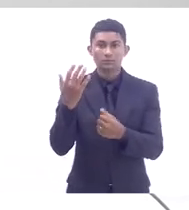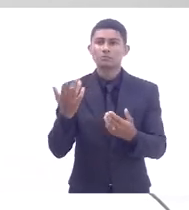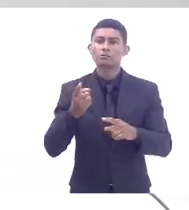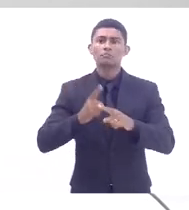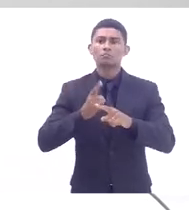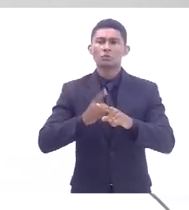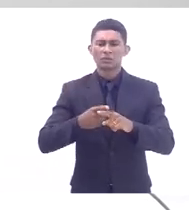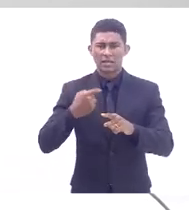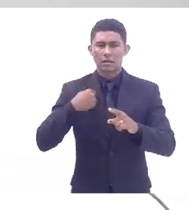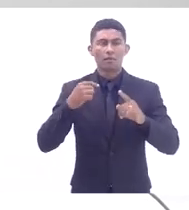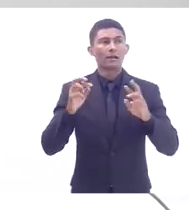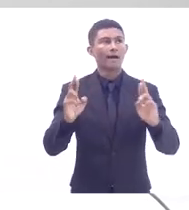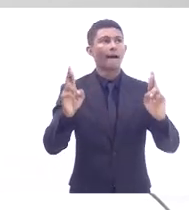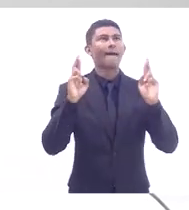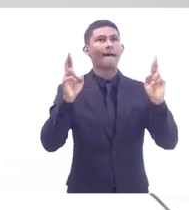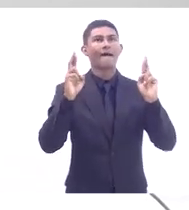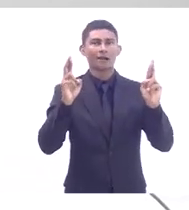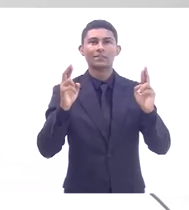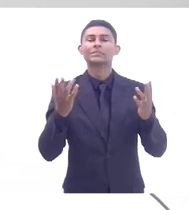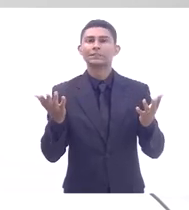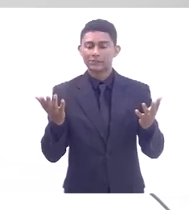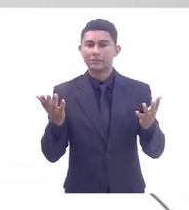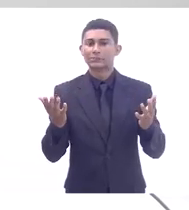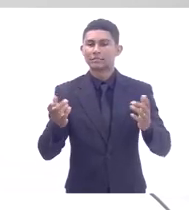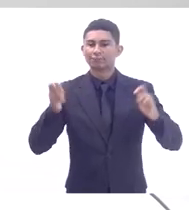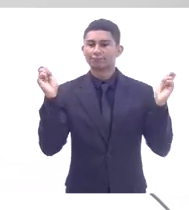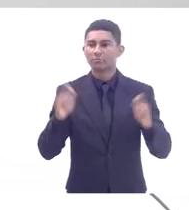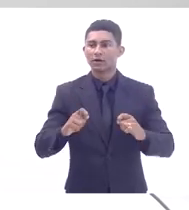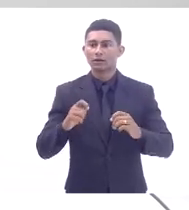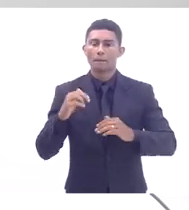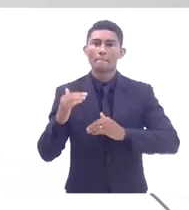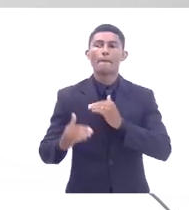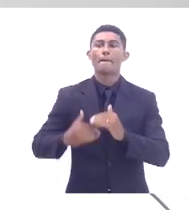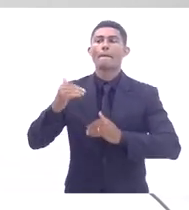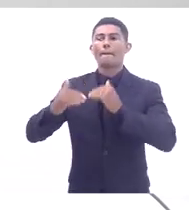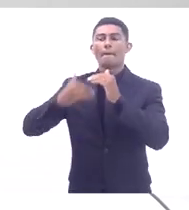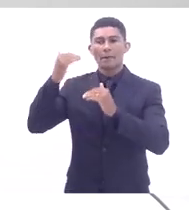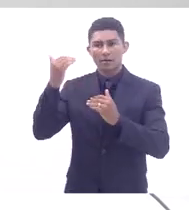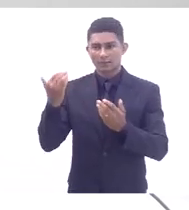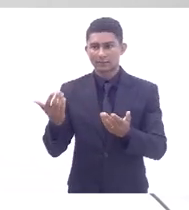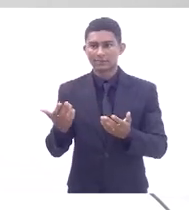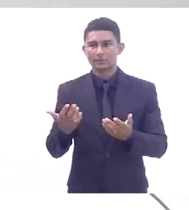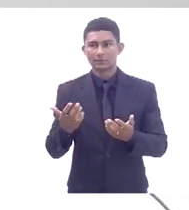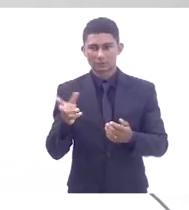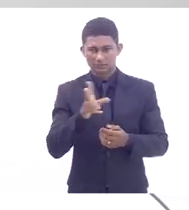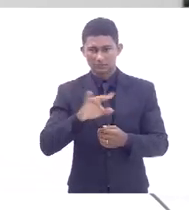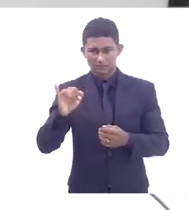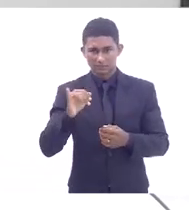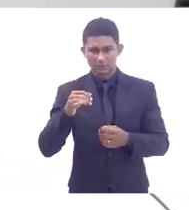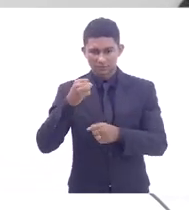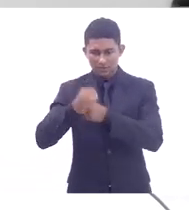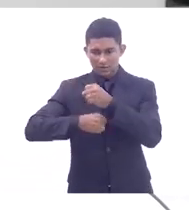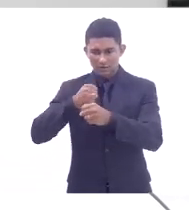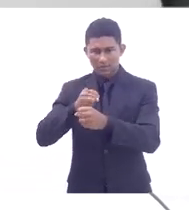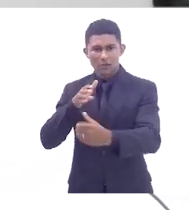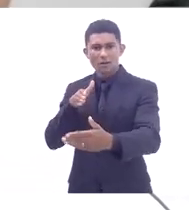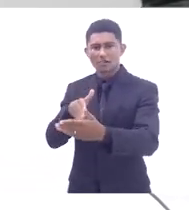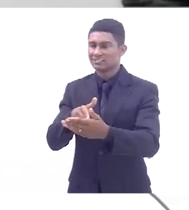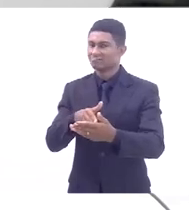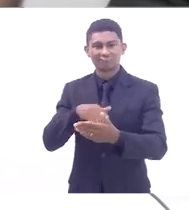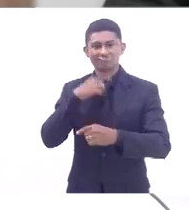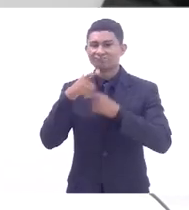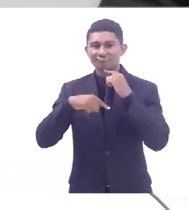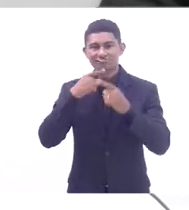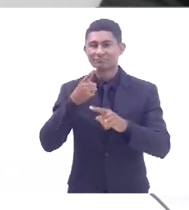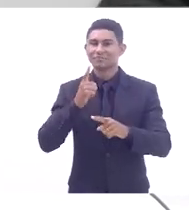todas em uma expectativa que a gente o avanços substanciais nesta matéria até o final deste ano que nós estamos na verdade